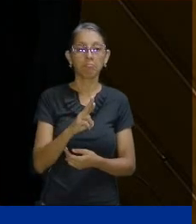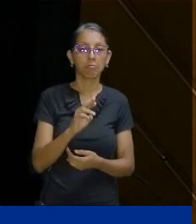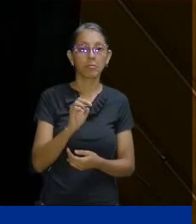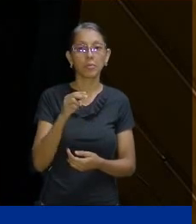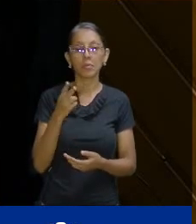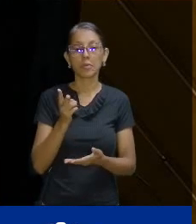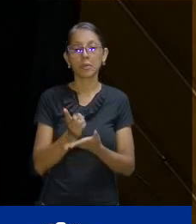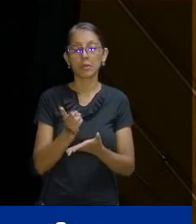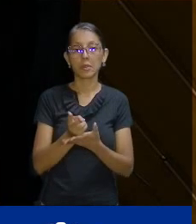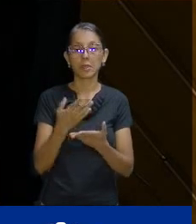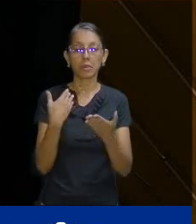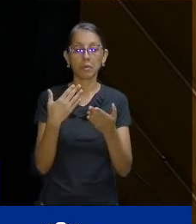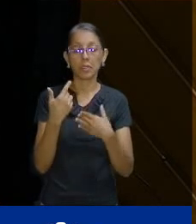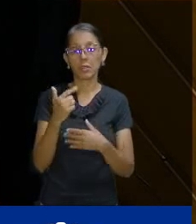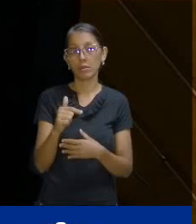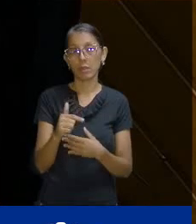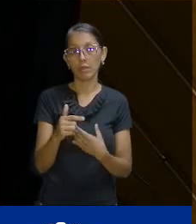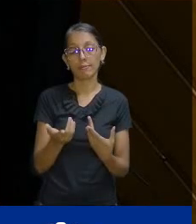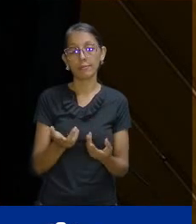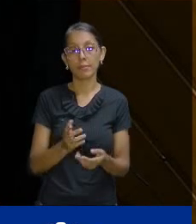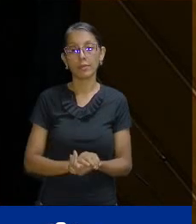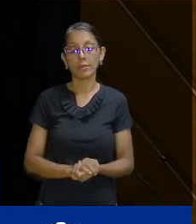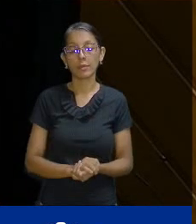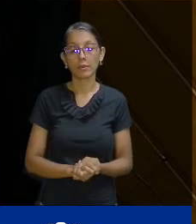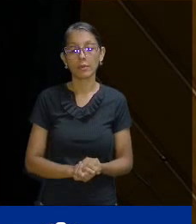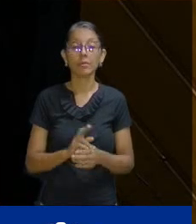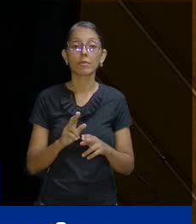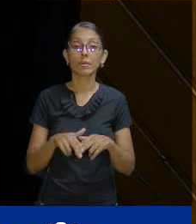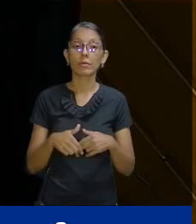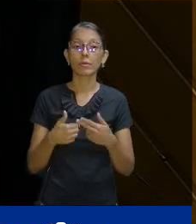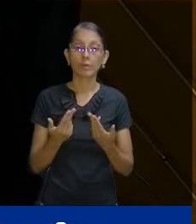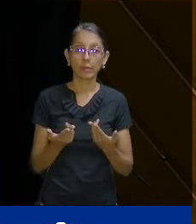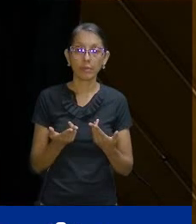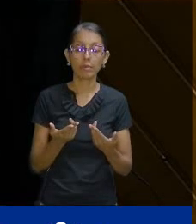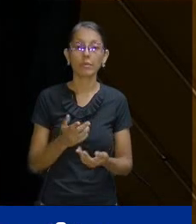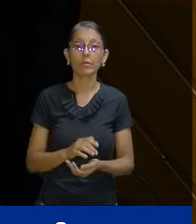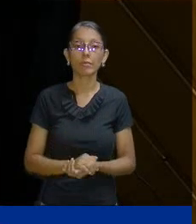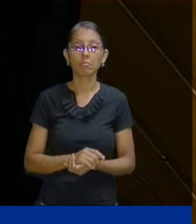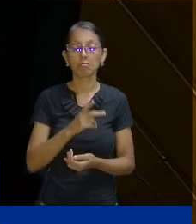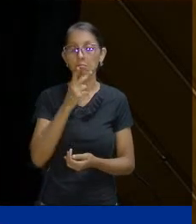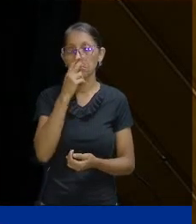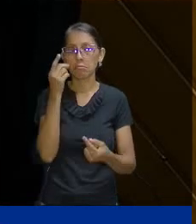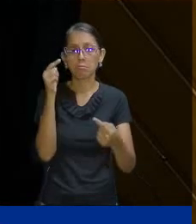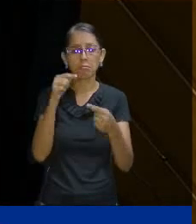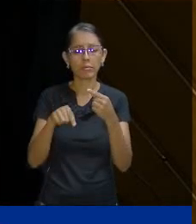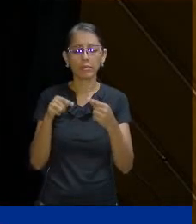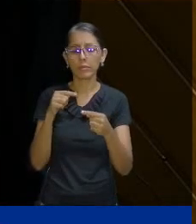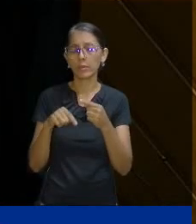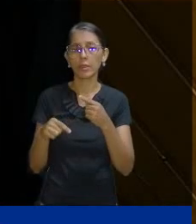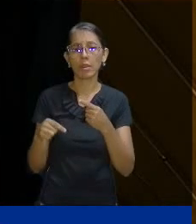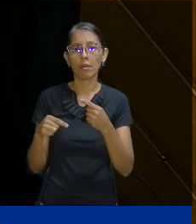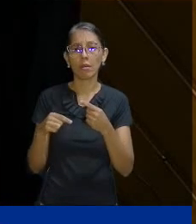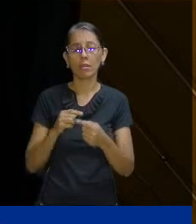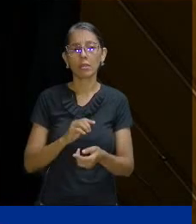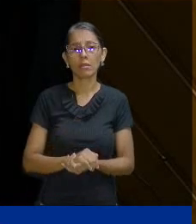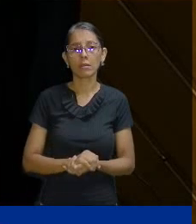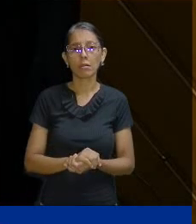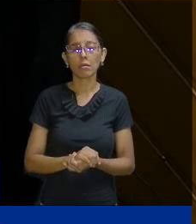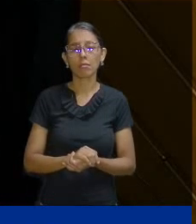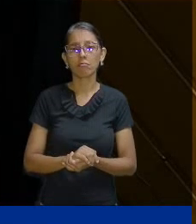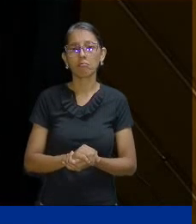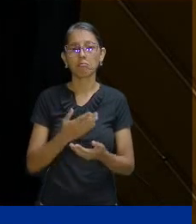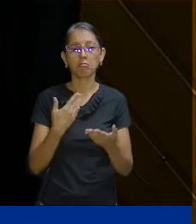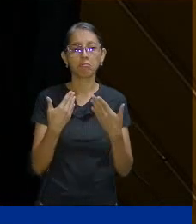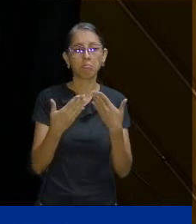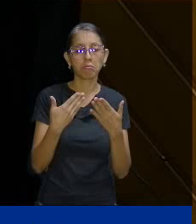diálogo. Tal fato, isoladamente, não permite inferir proximidade política ou anuência do investigado quanto às